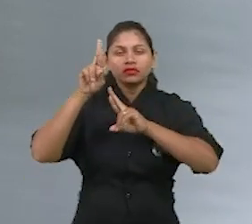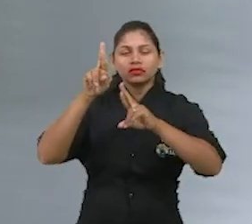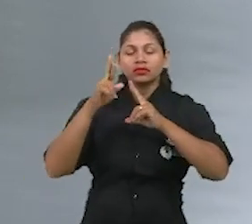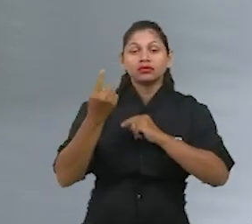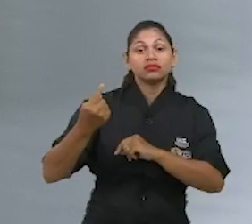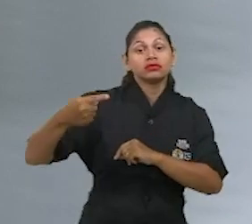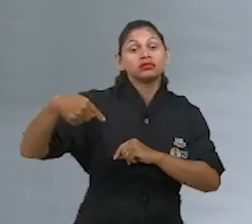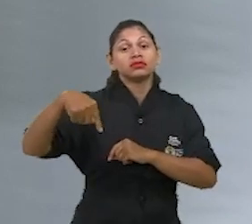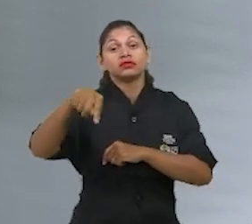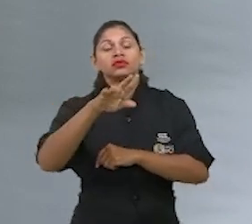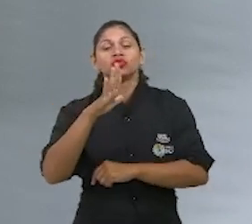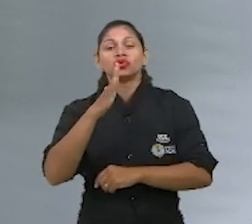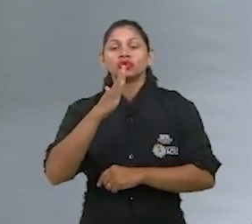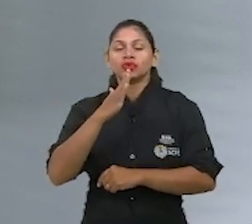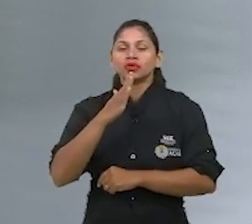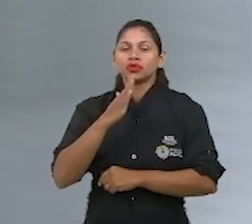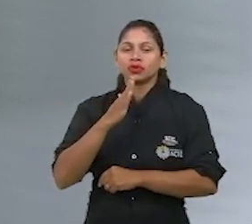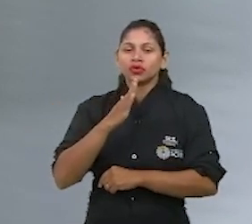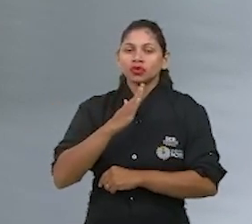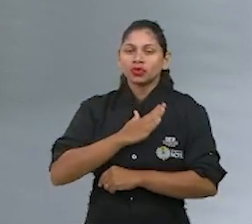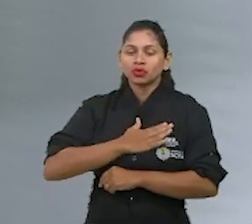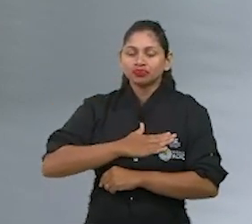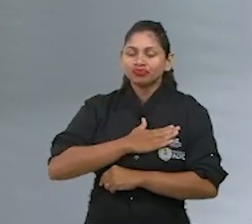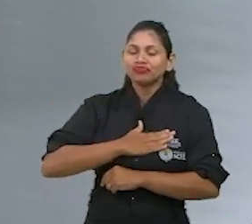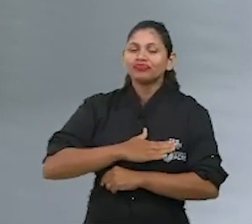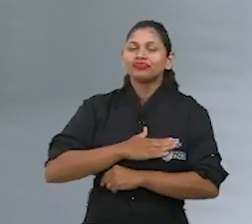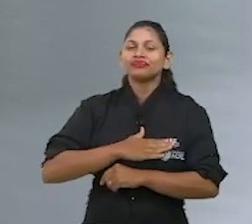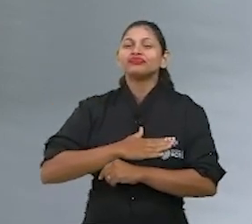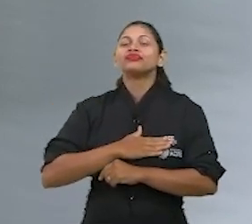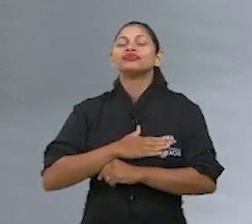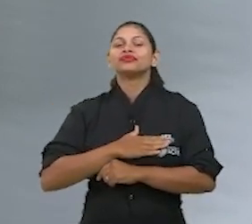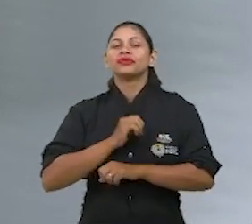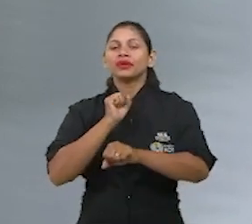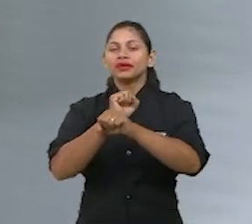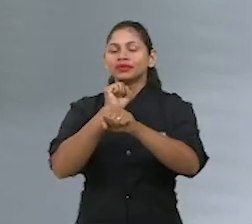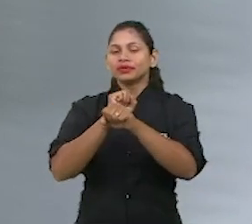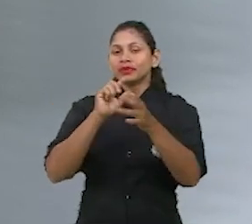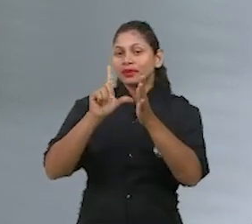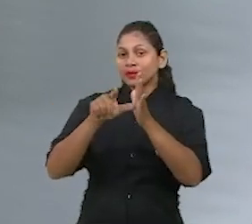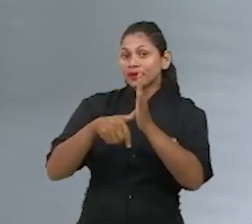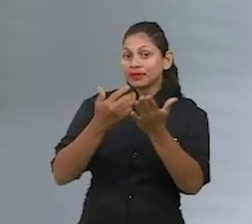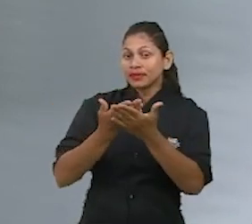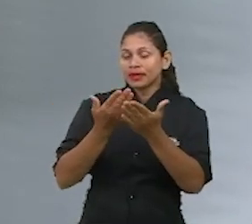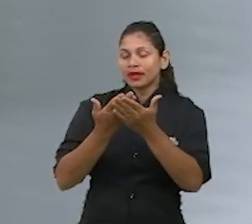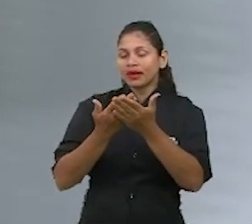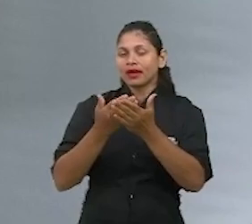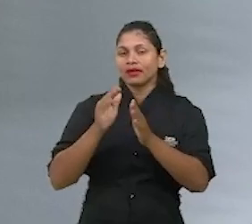tenham gostado e espero vocês aí na nossa próxima aula. Até mais!